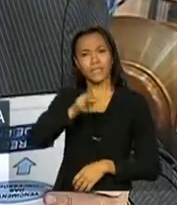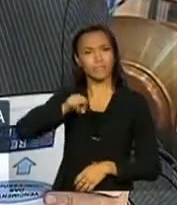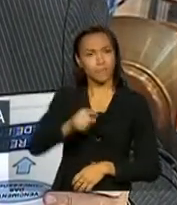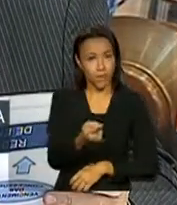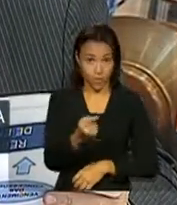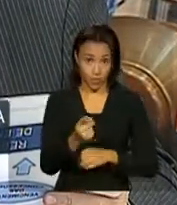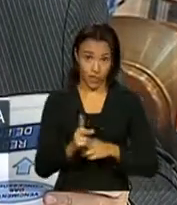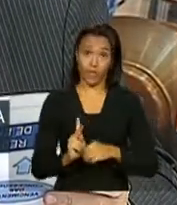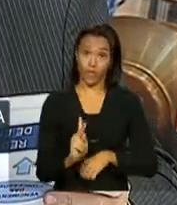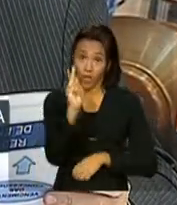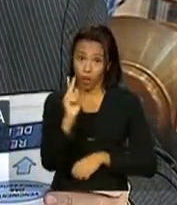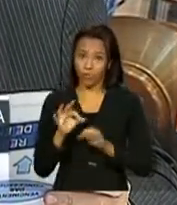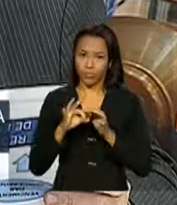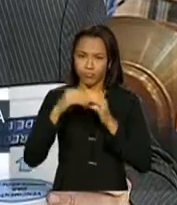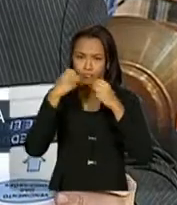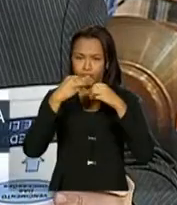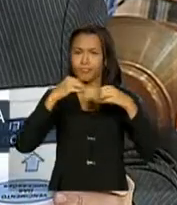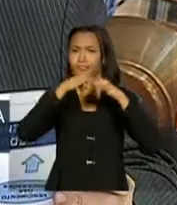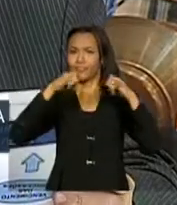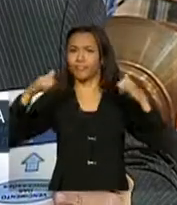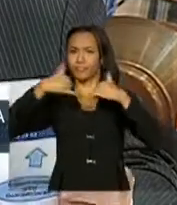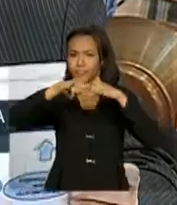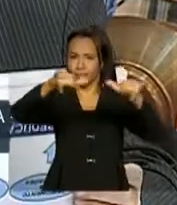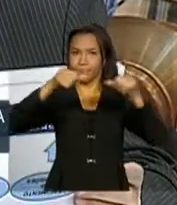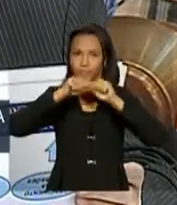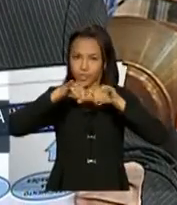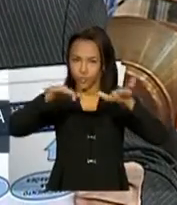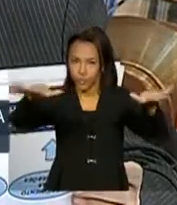que compõem as demais instalações de transmissão.